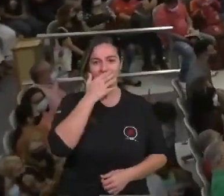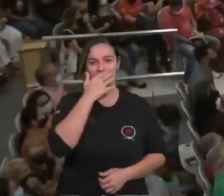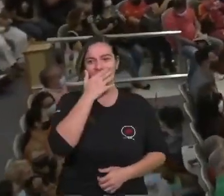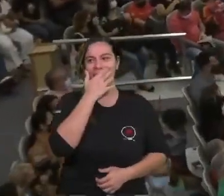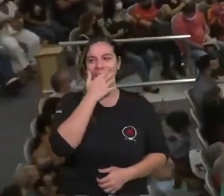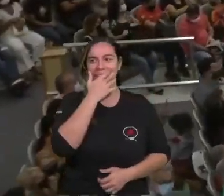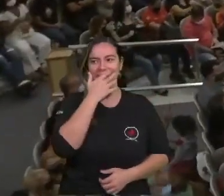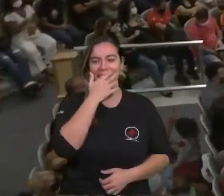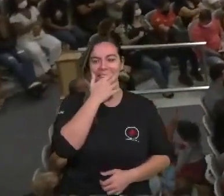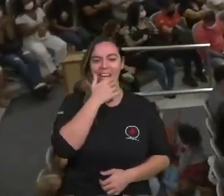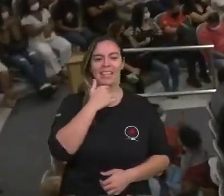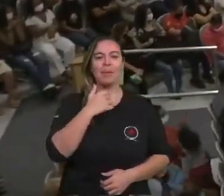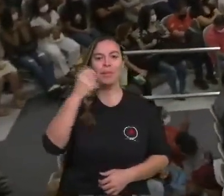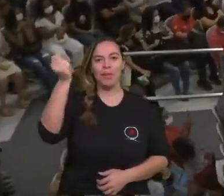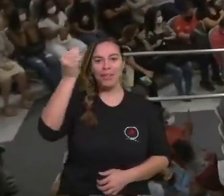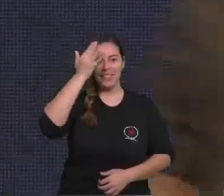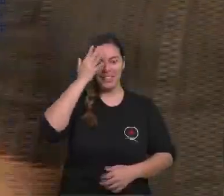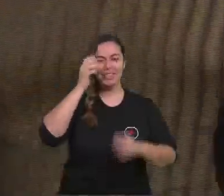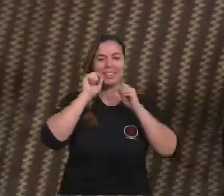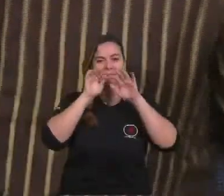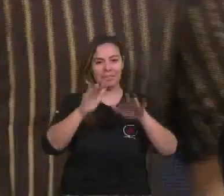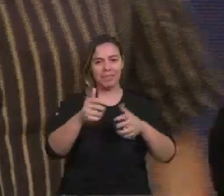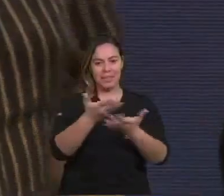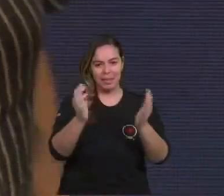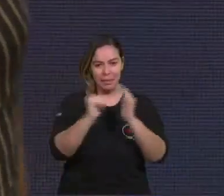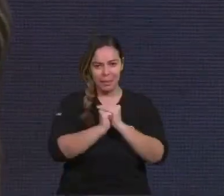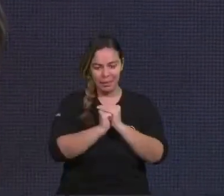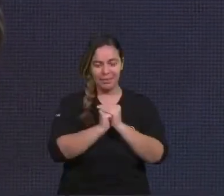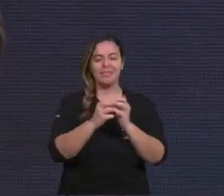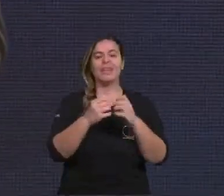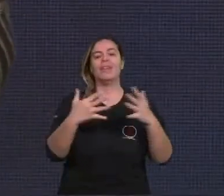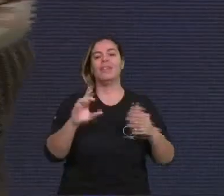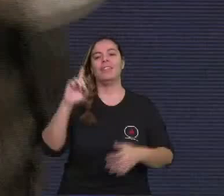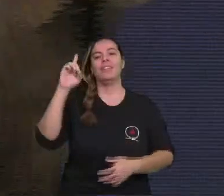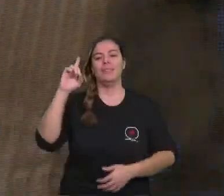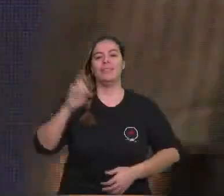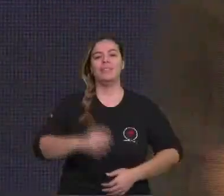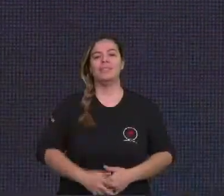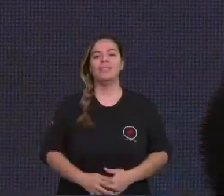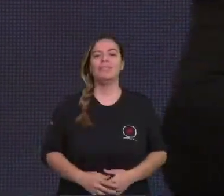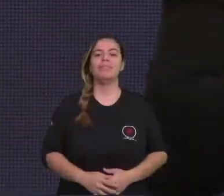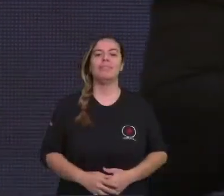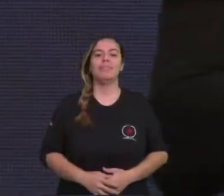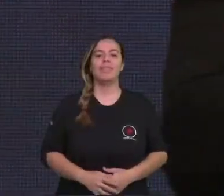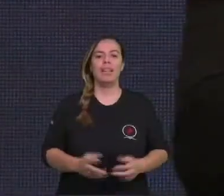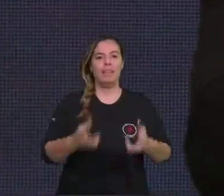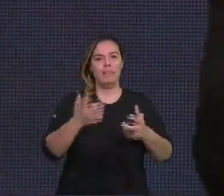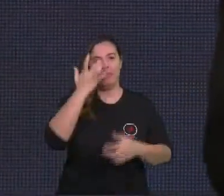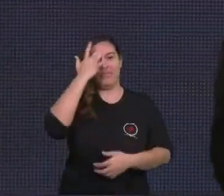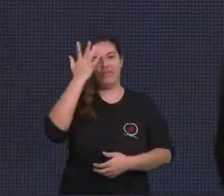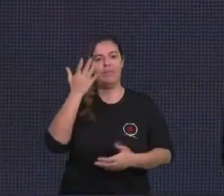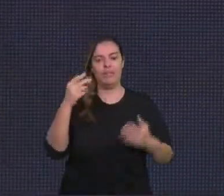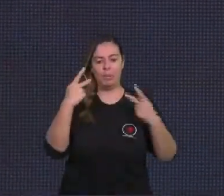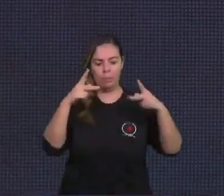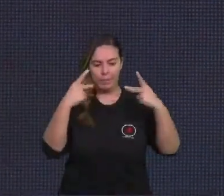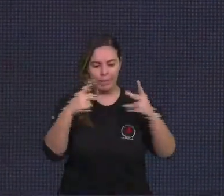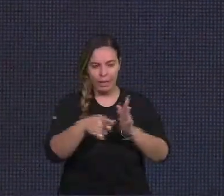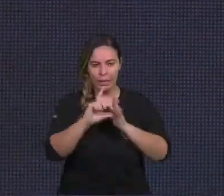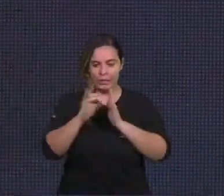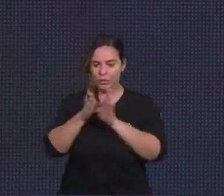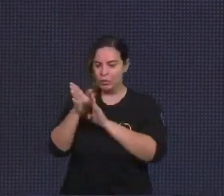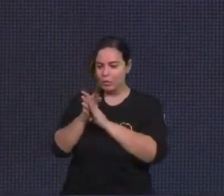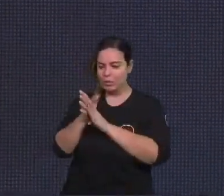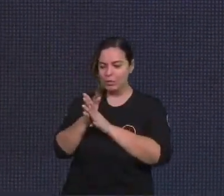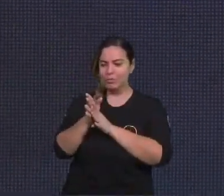Obrigado. Graça e paz a todos. Amém? Amém. Glória a Deus. Já viu que não é fácil pregar depois de uma instrução